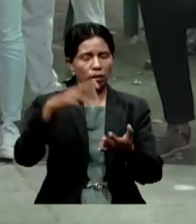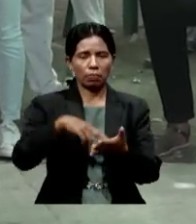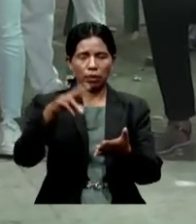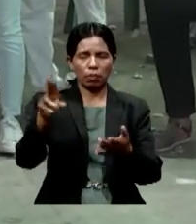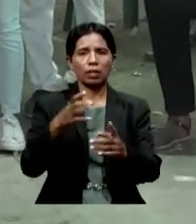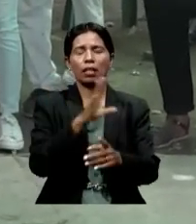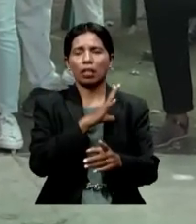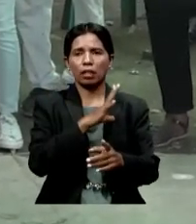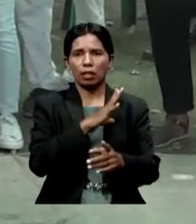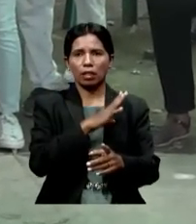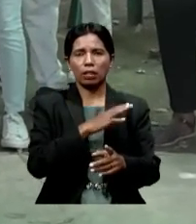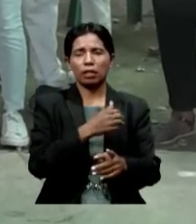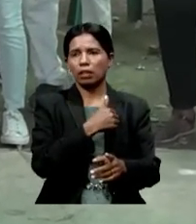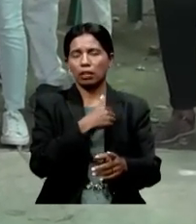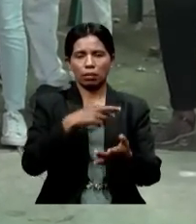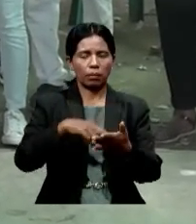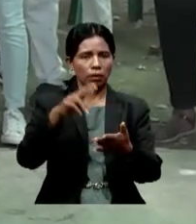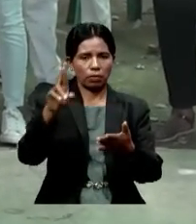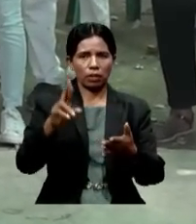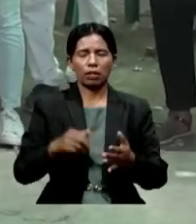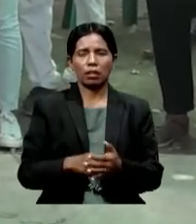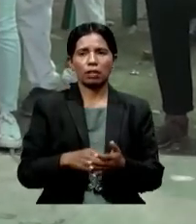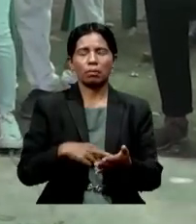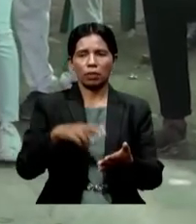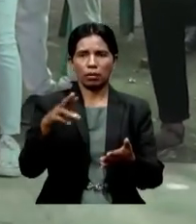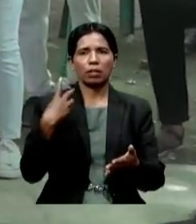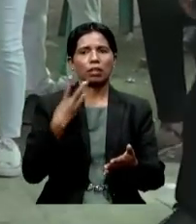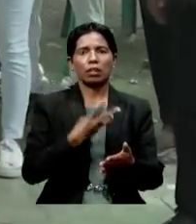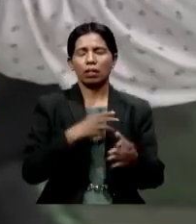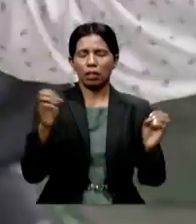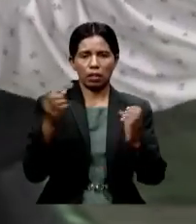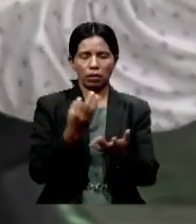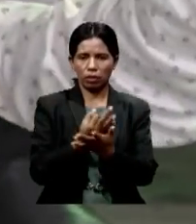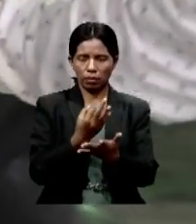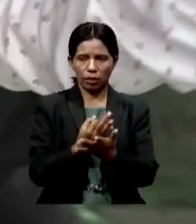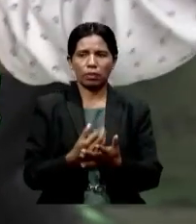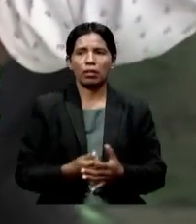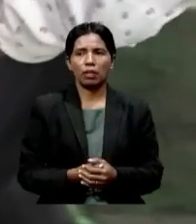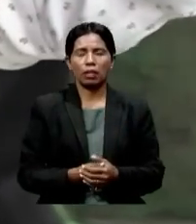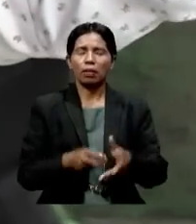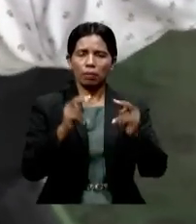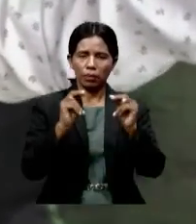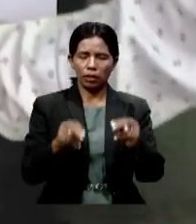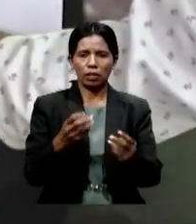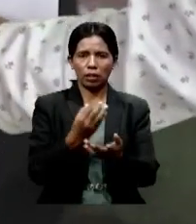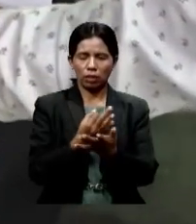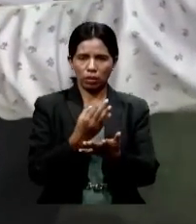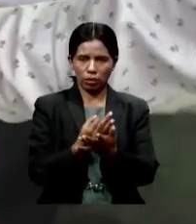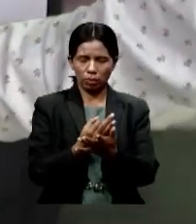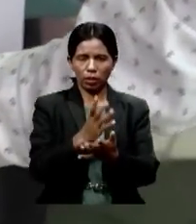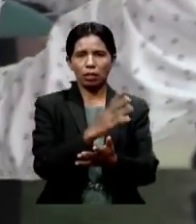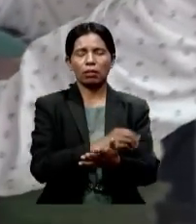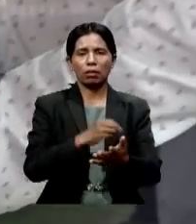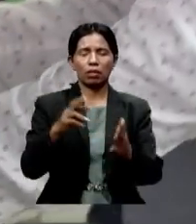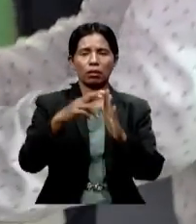Presidente, se dá promulga. Se promulga, e temos lá em orçamento, precisa orçamento ratificativo.